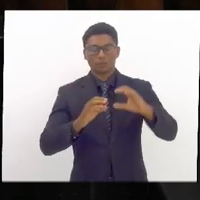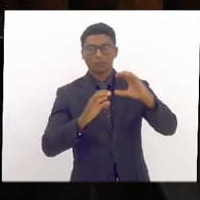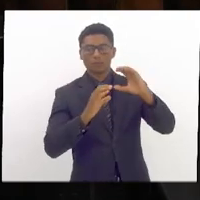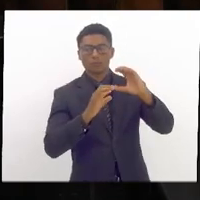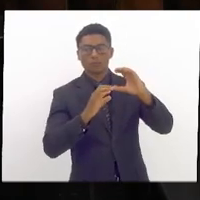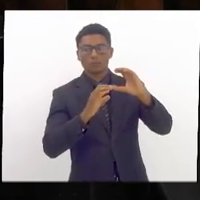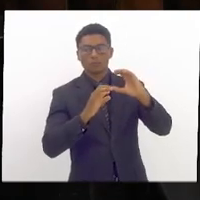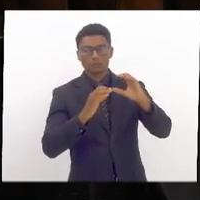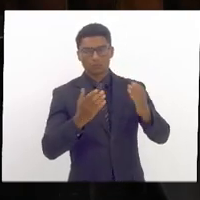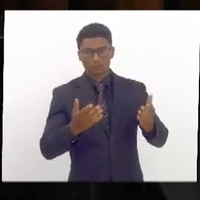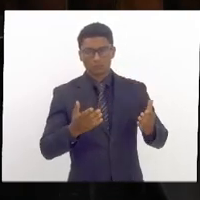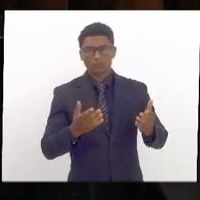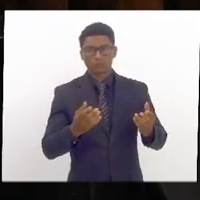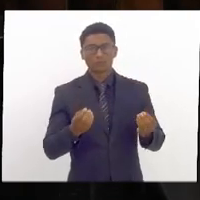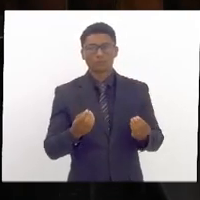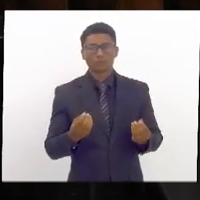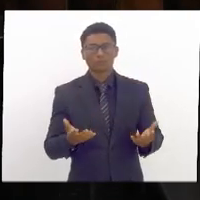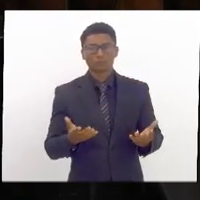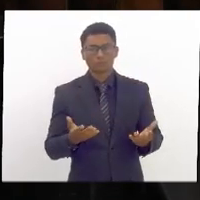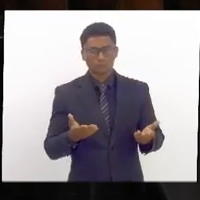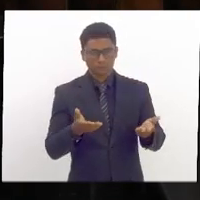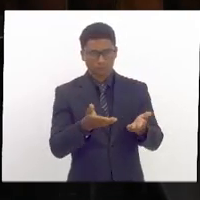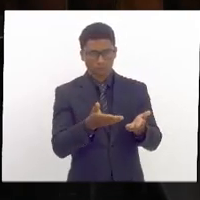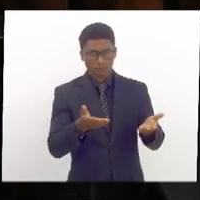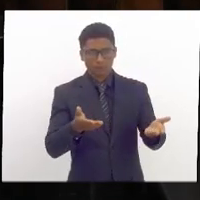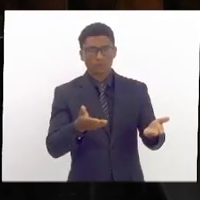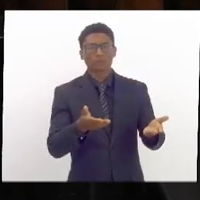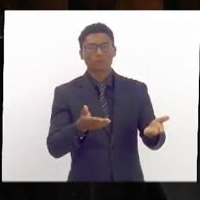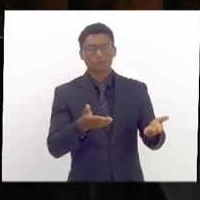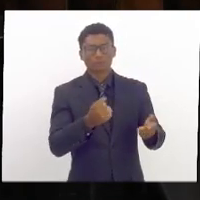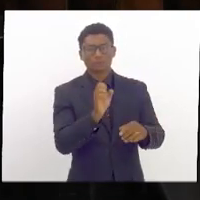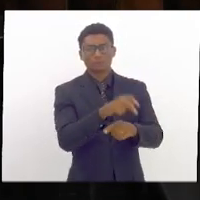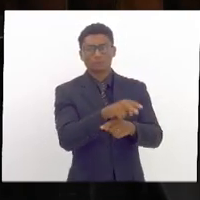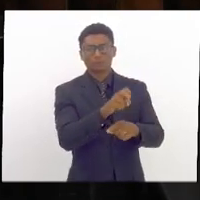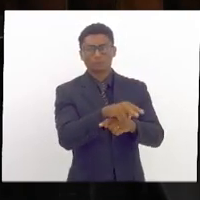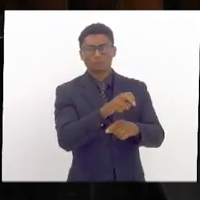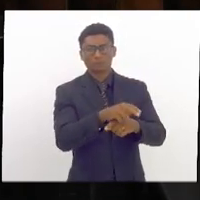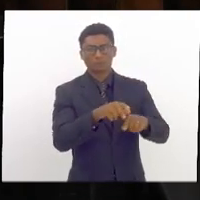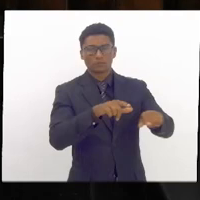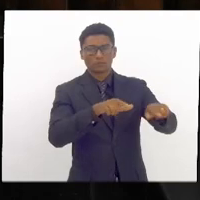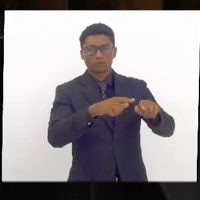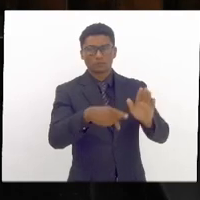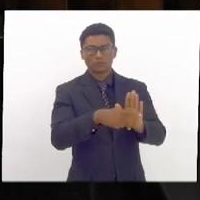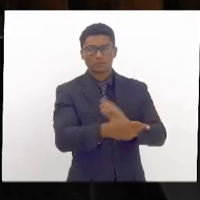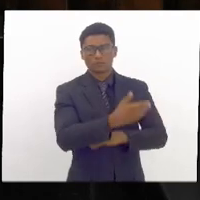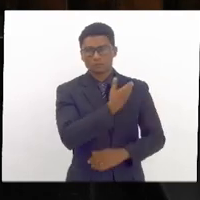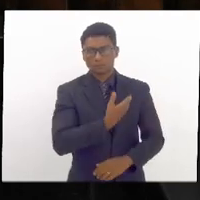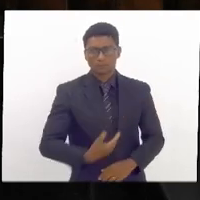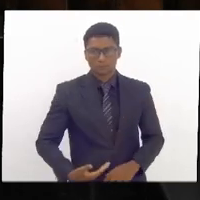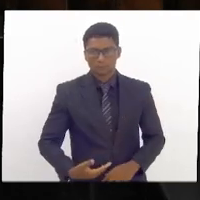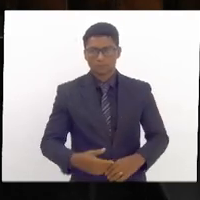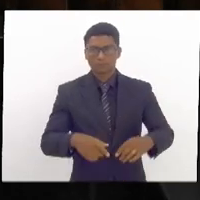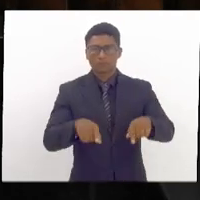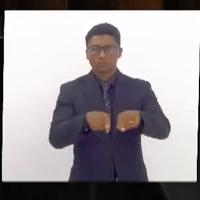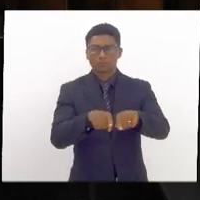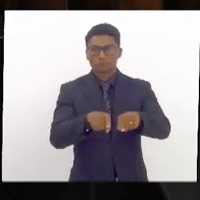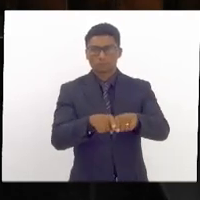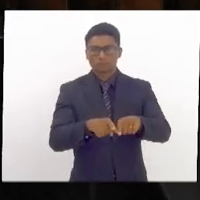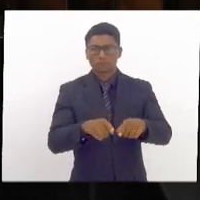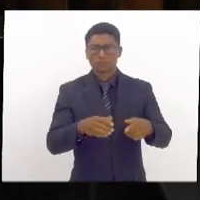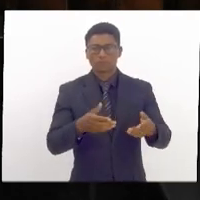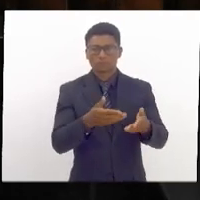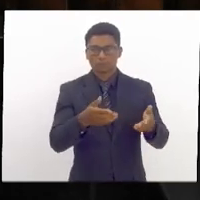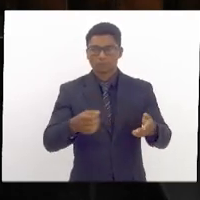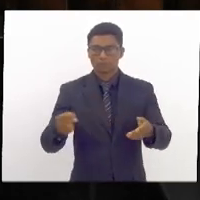para provimento de cargos efetivos e empregos públicos, integrante dos quadros